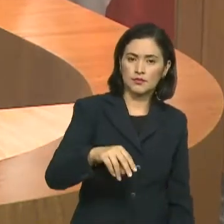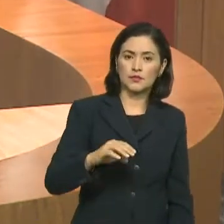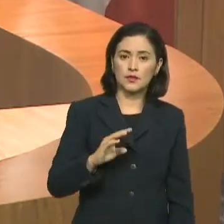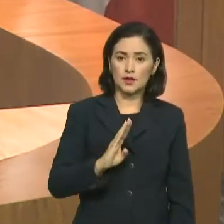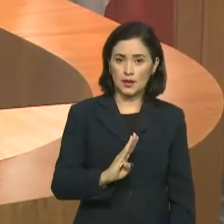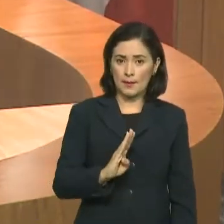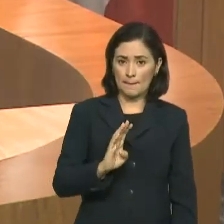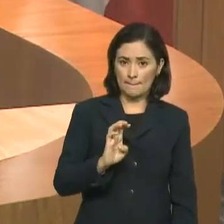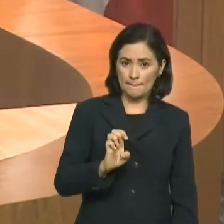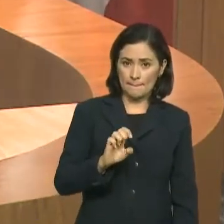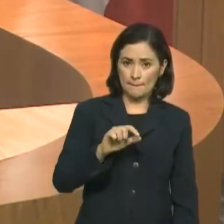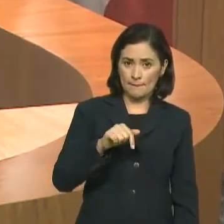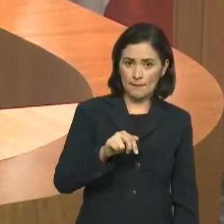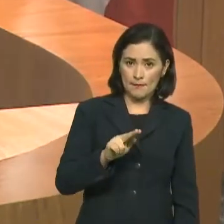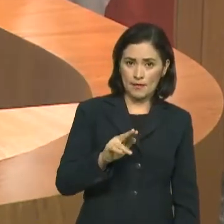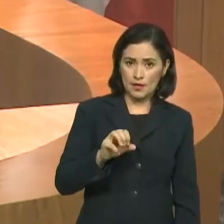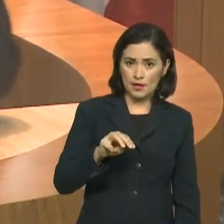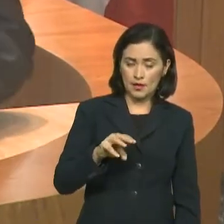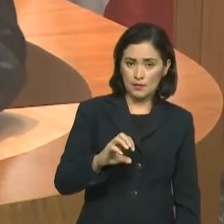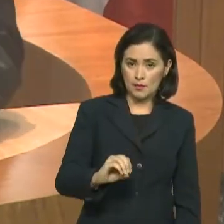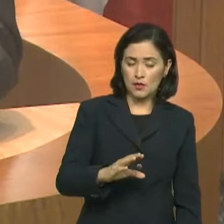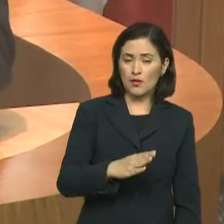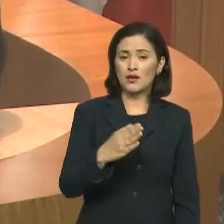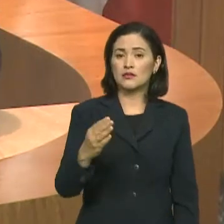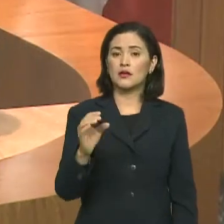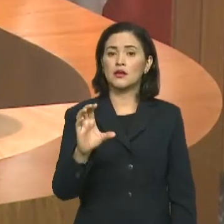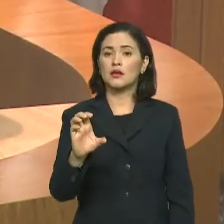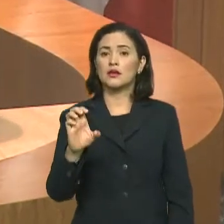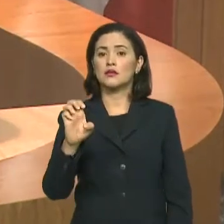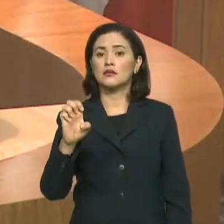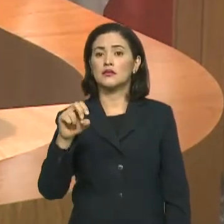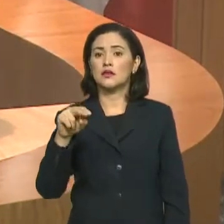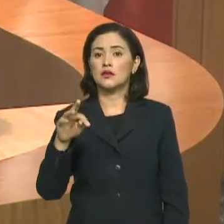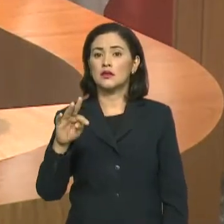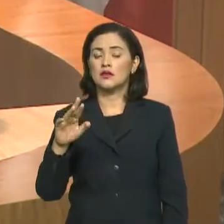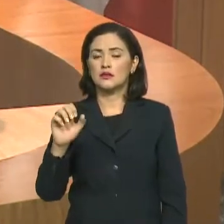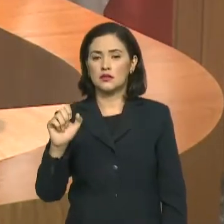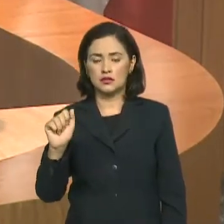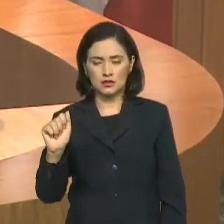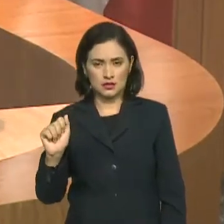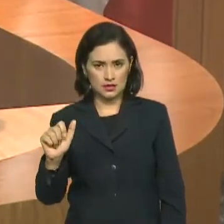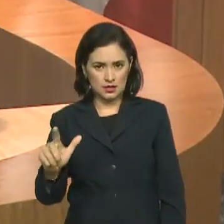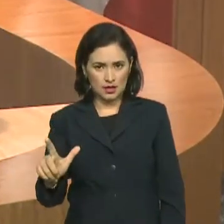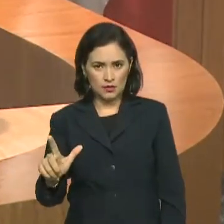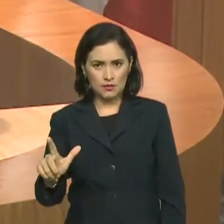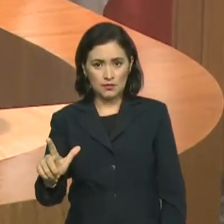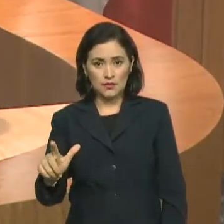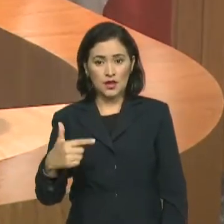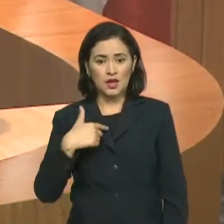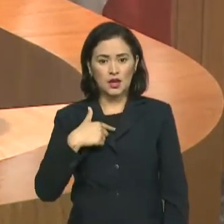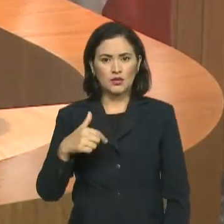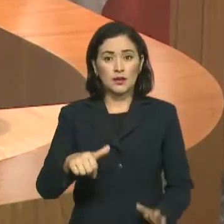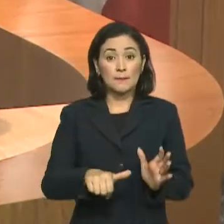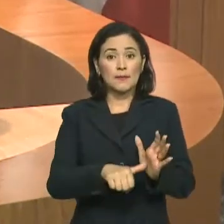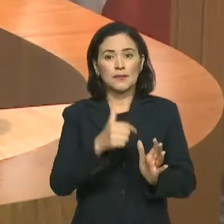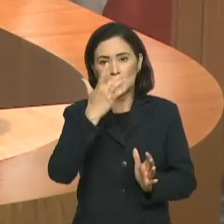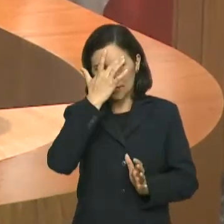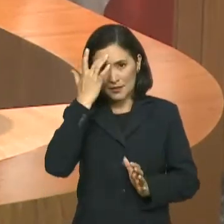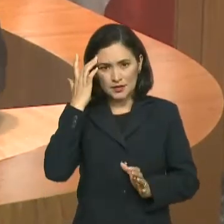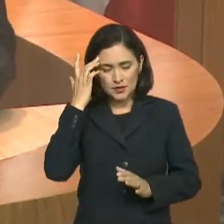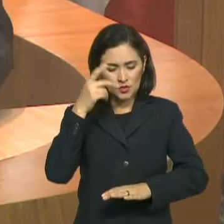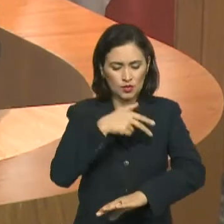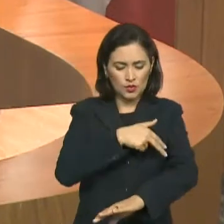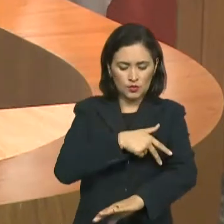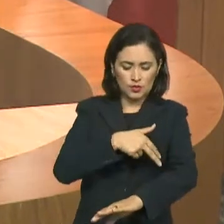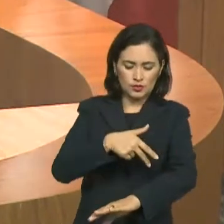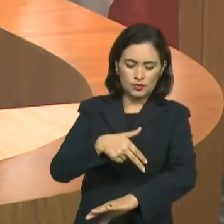a central do Maranhão. Talvez uma das primeiras pessoas que tenha feito essa travessia, além